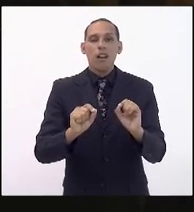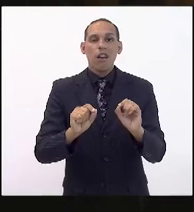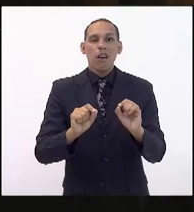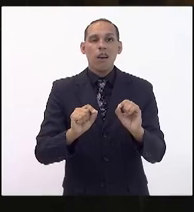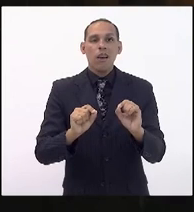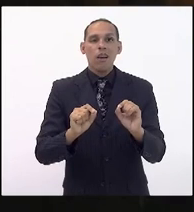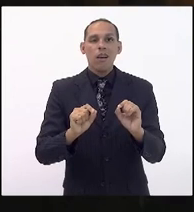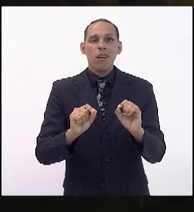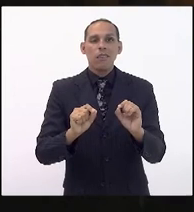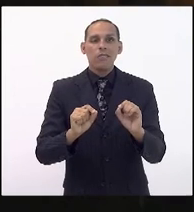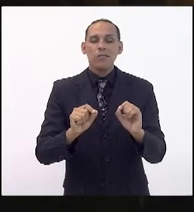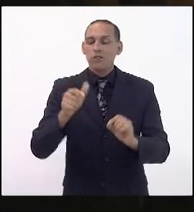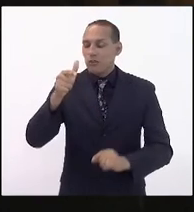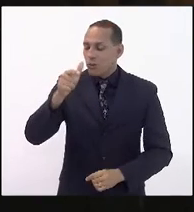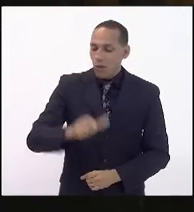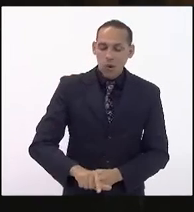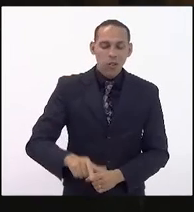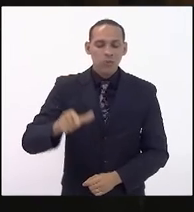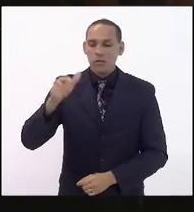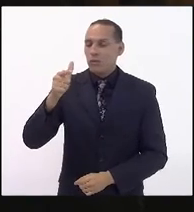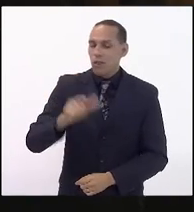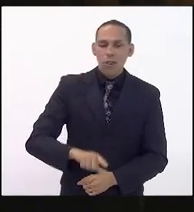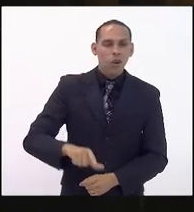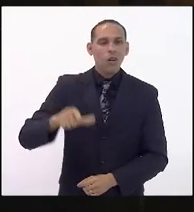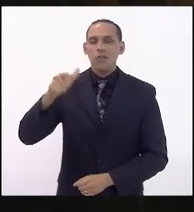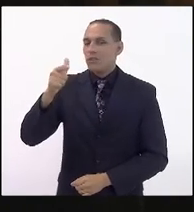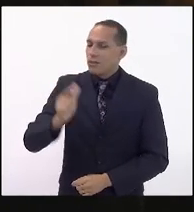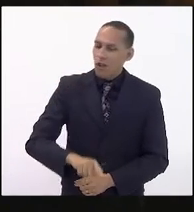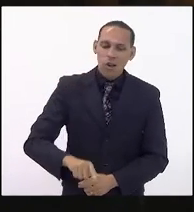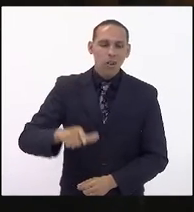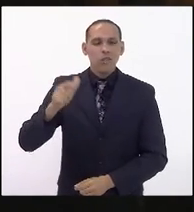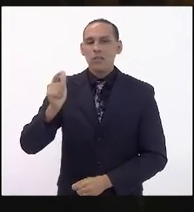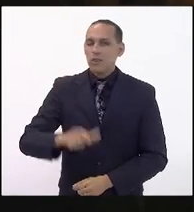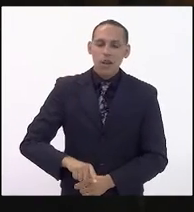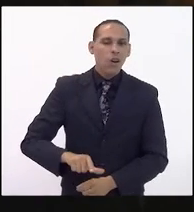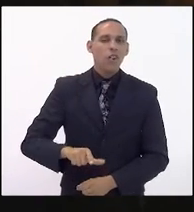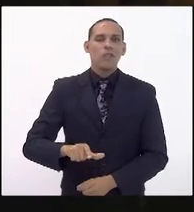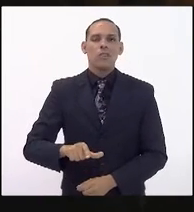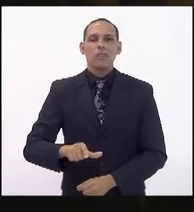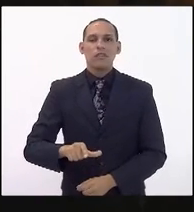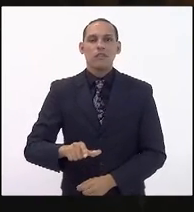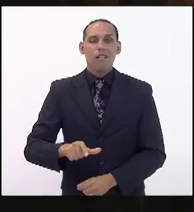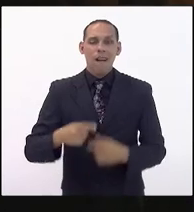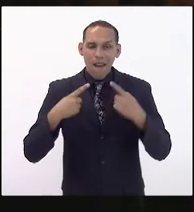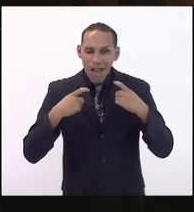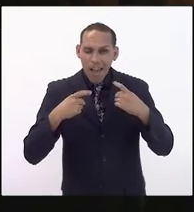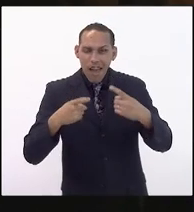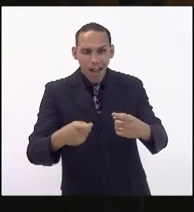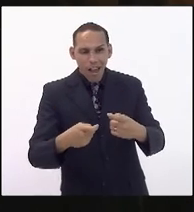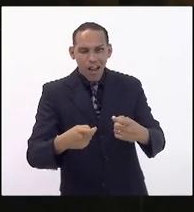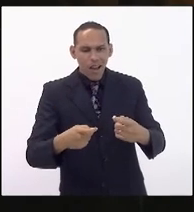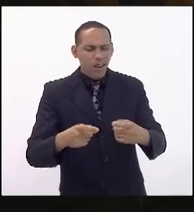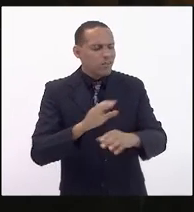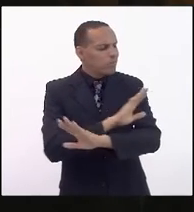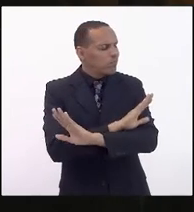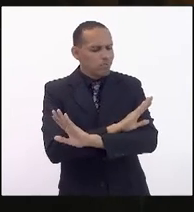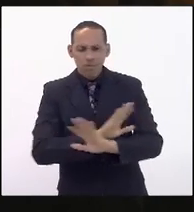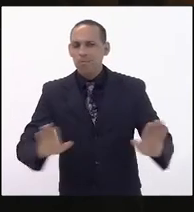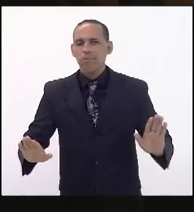pela enésima vez dizer guerra não a Rússia